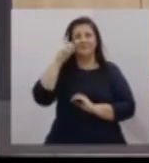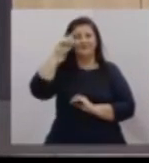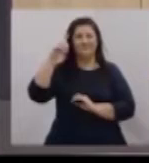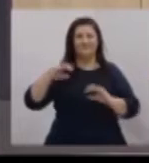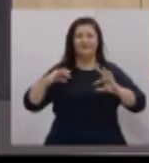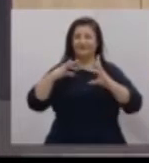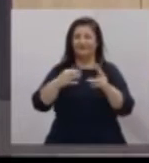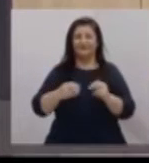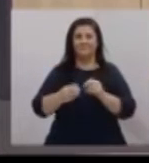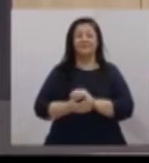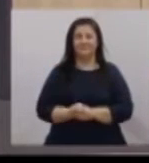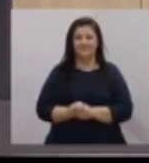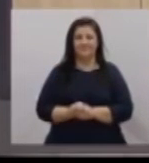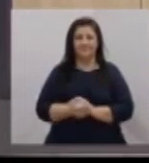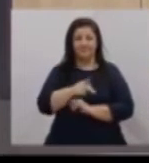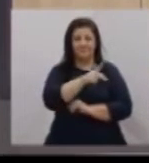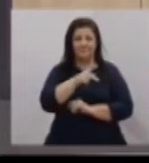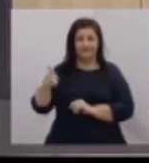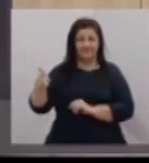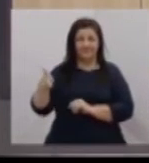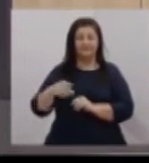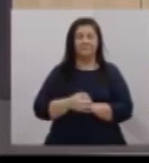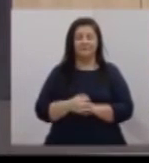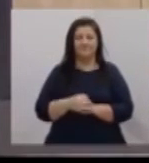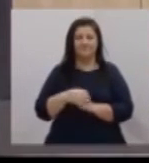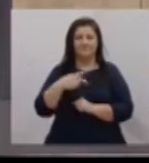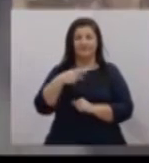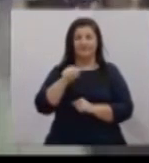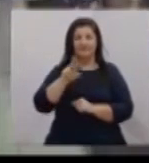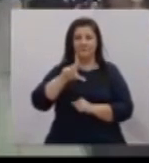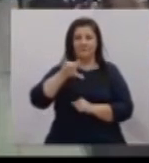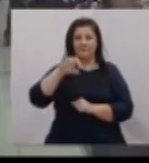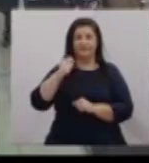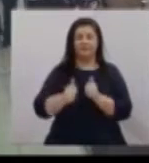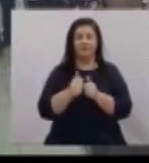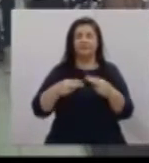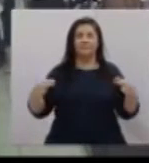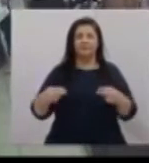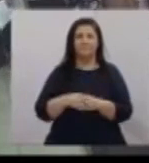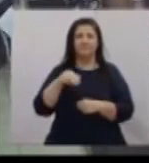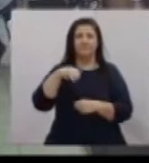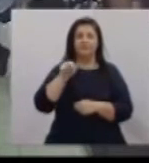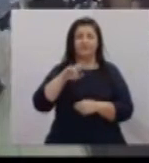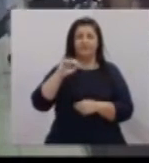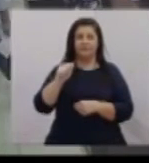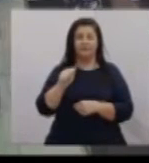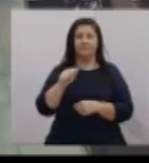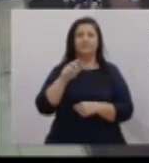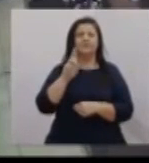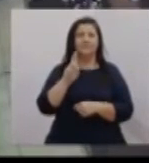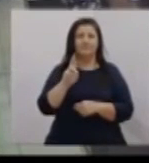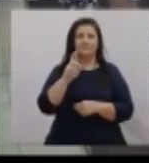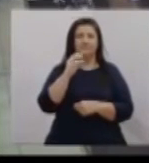todos. Senhor presidente, Paulinho do Esporte está presente, Maria Amélia, Rodrigo Salomão, Dude, Sônia